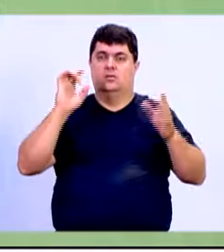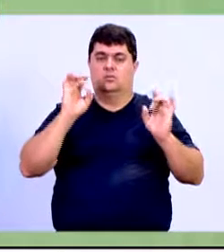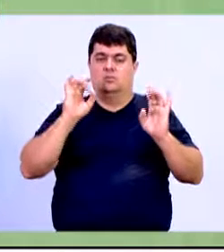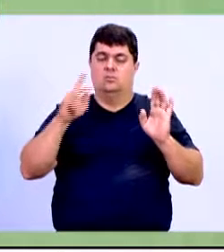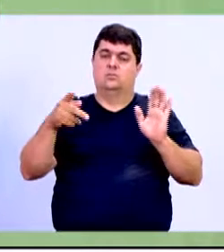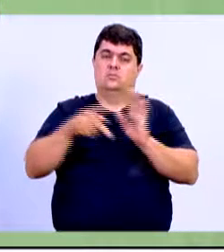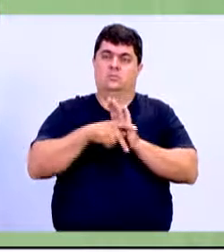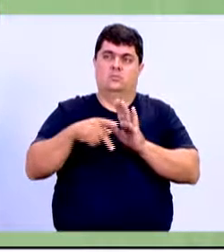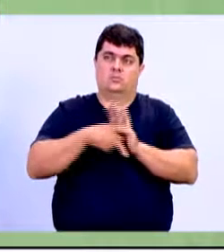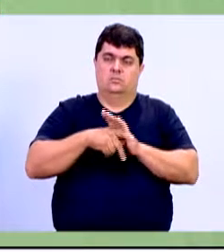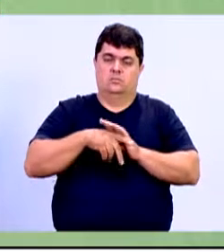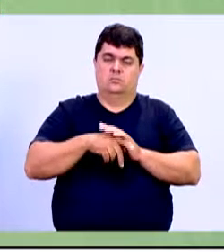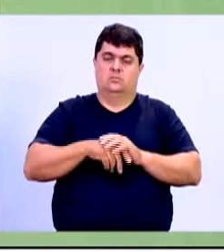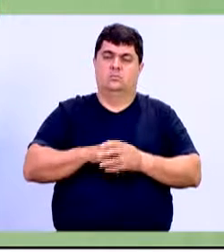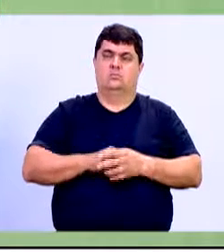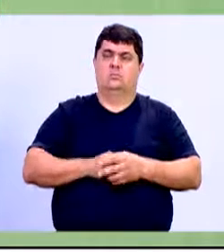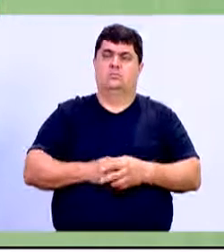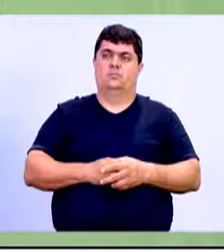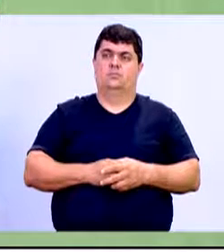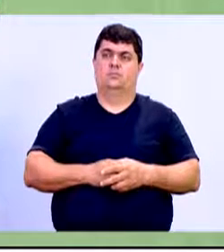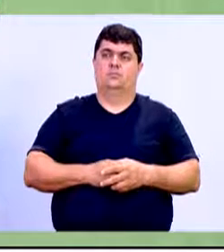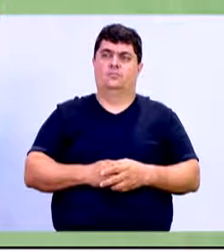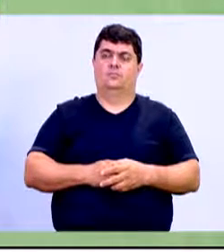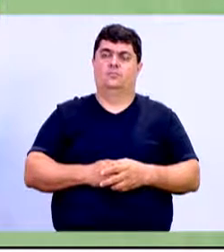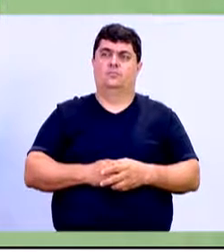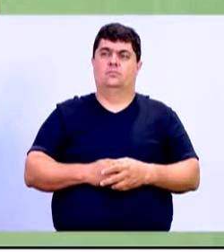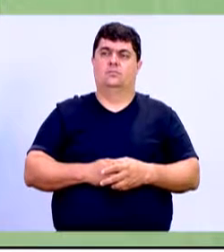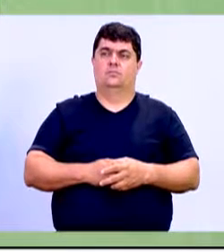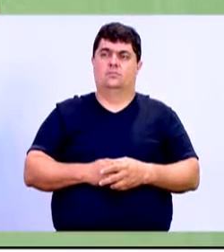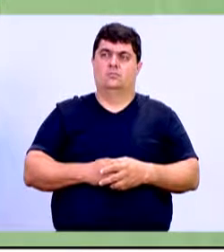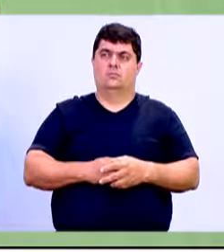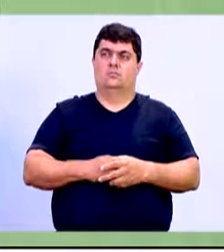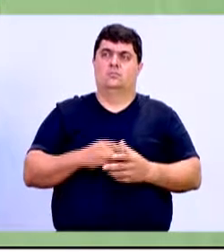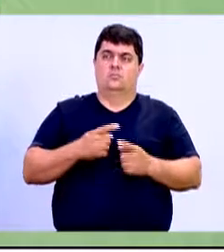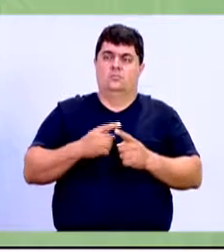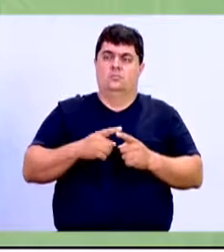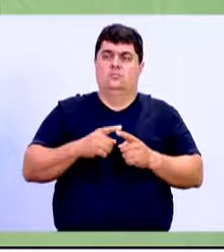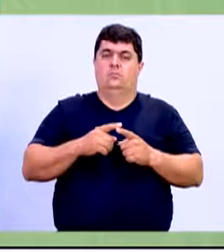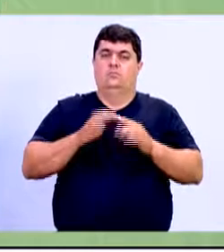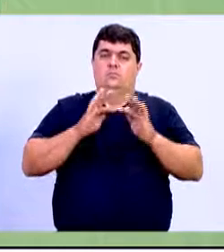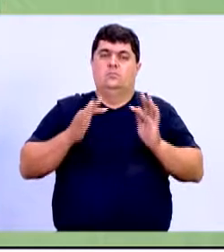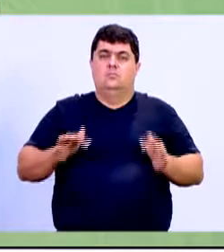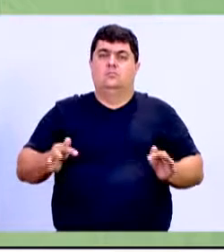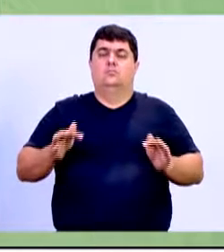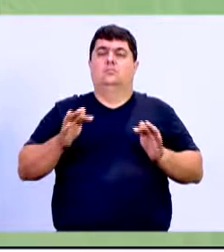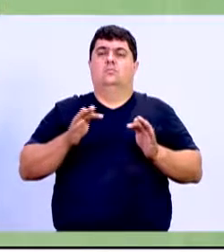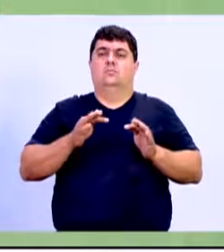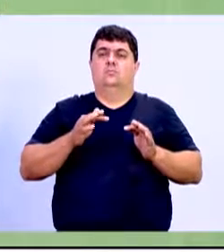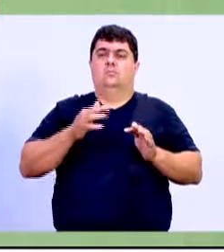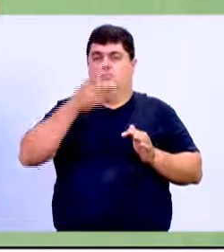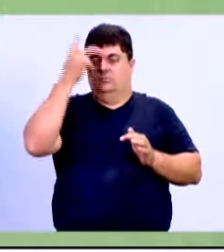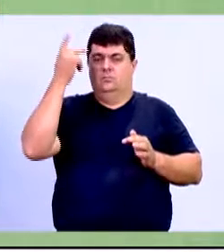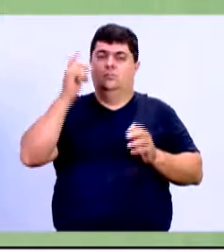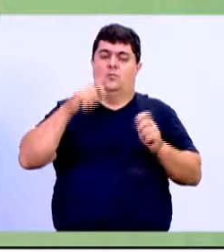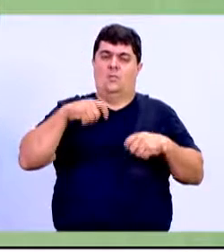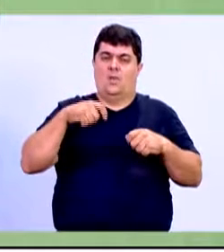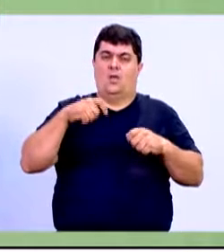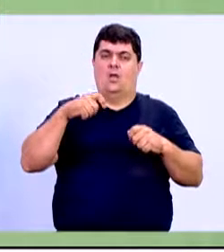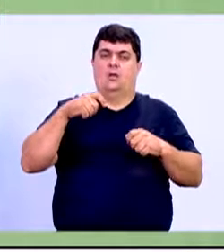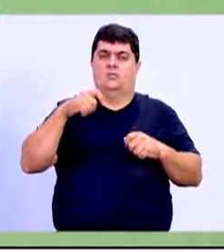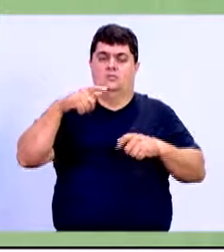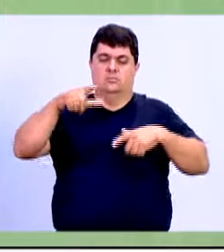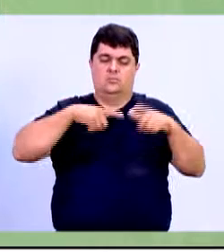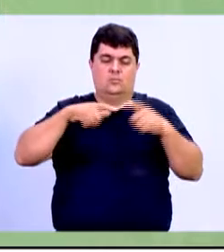é realizado nessa sala, né, para dar tranquilidade e as pessoas no desenvolvimento poderem trabalhar de